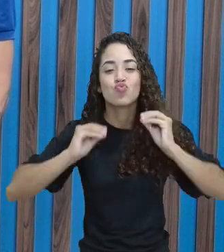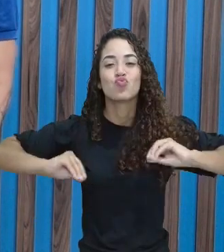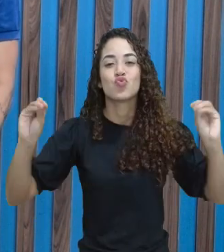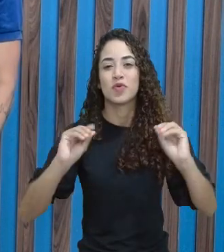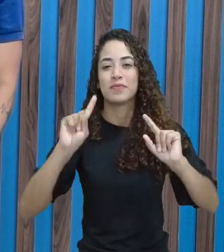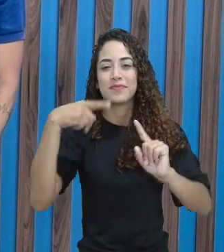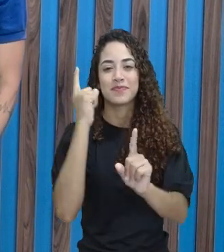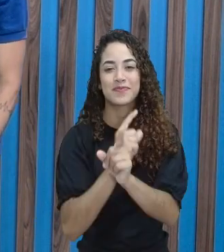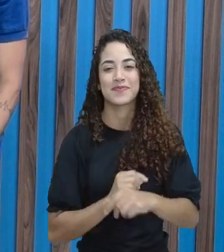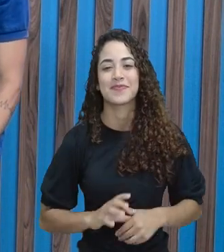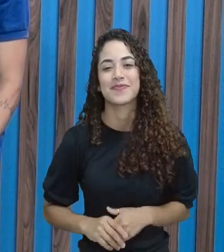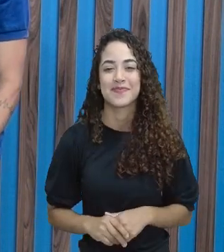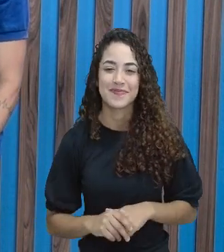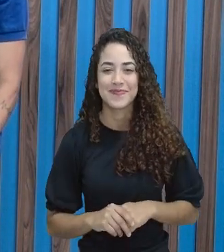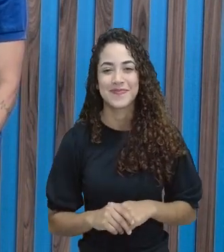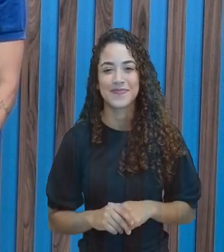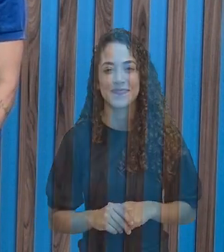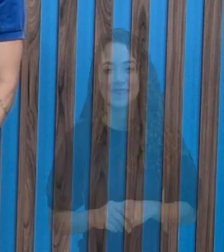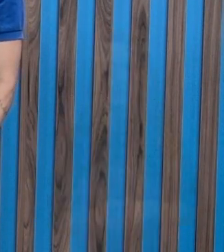e até a próxima.